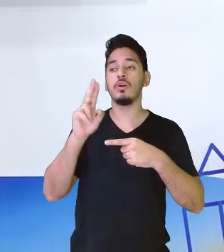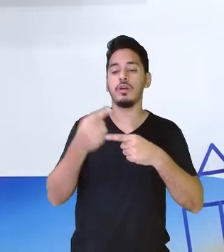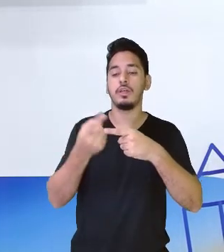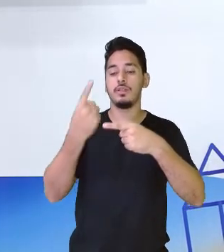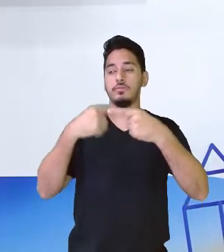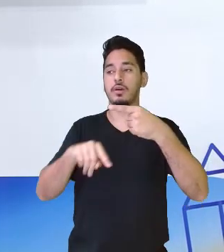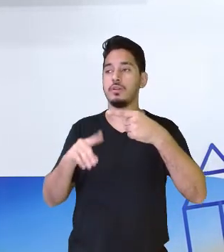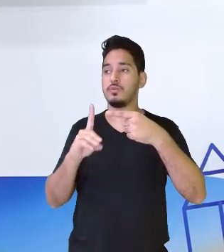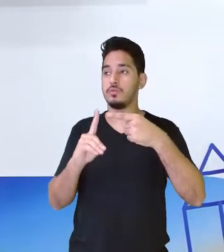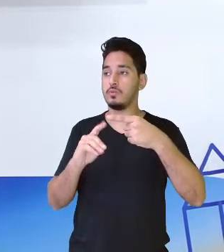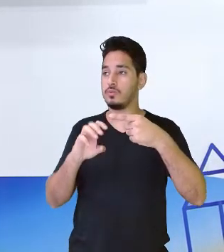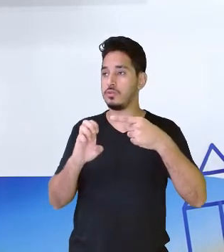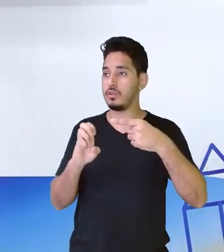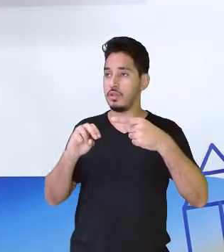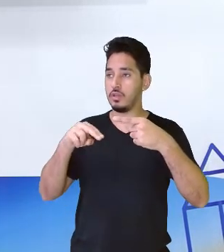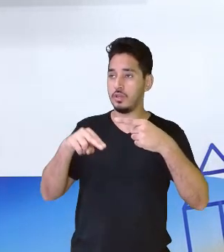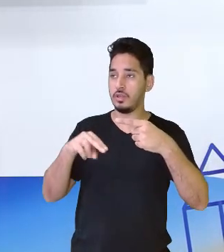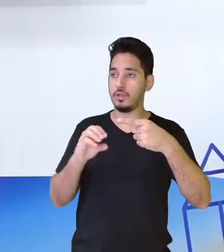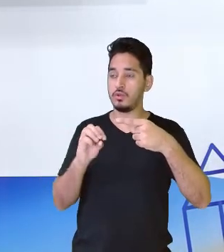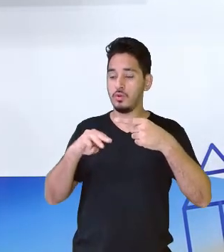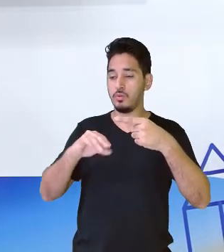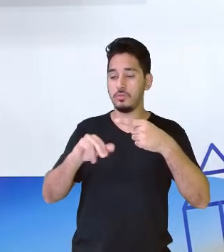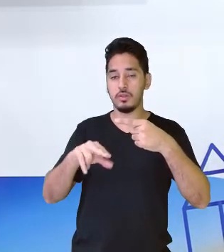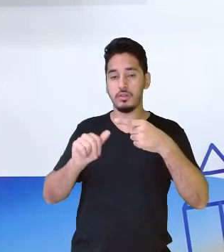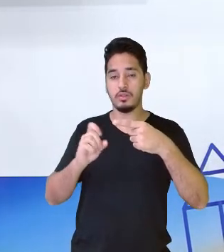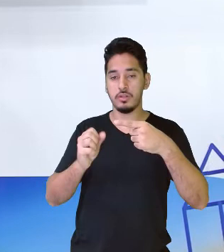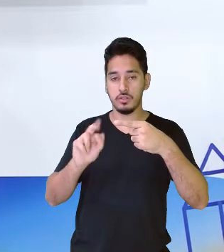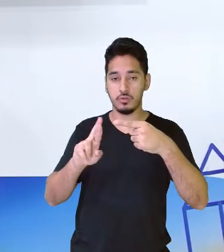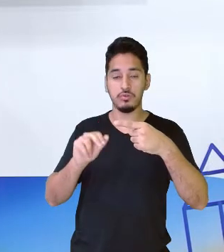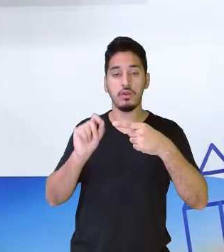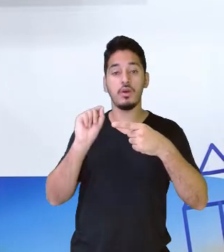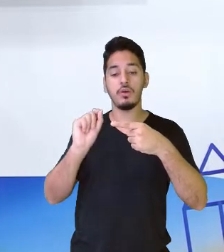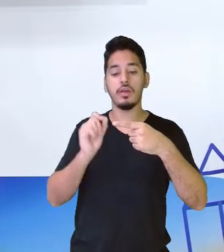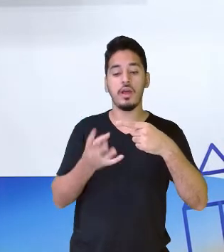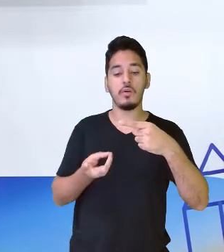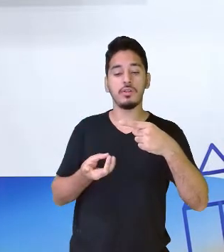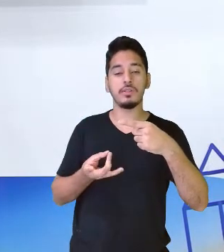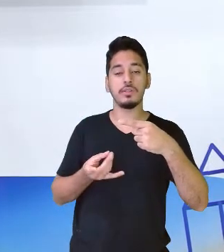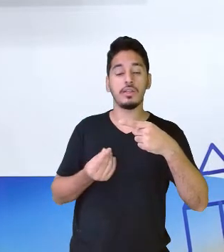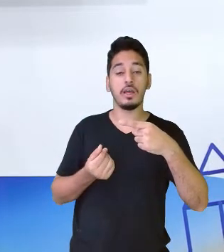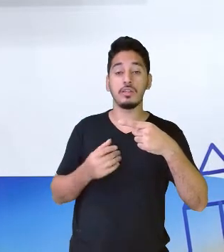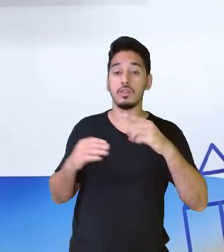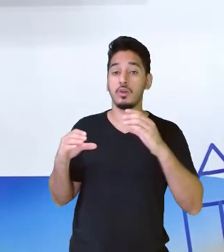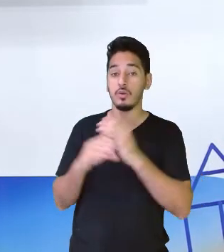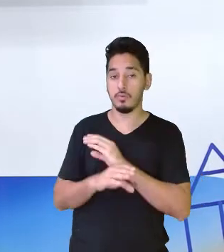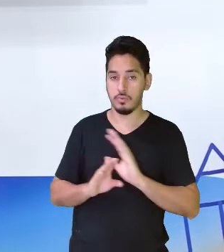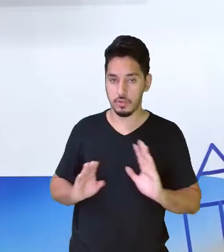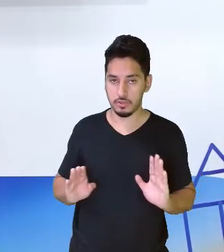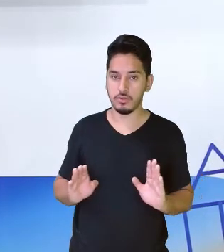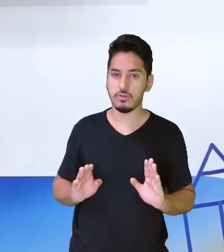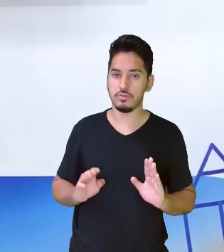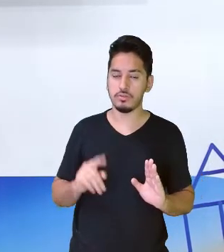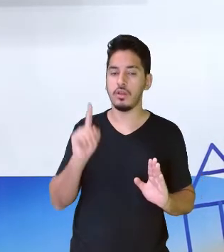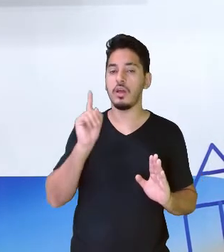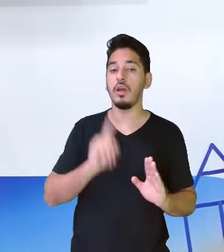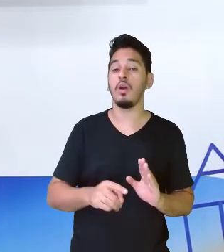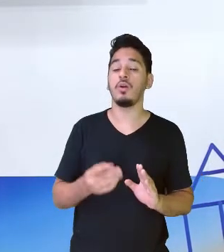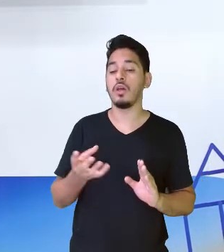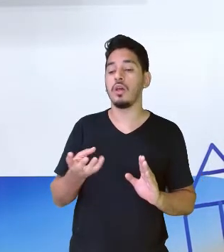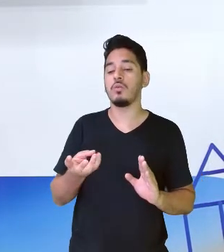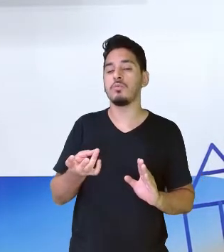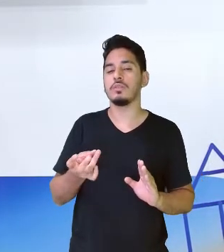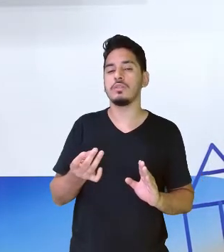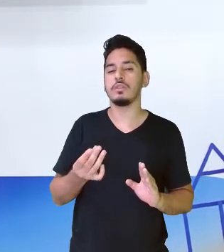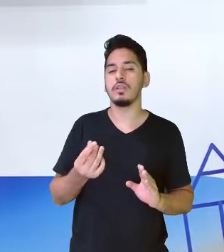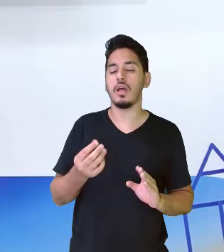meu denominador, que é a parte de baixo, é a quantidade total. É o total de partes